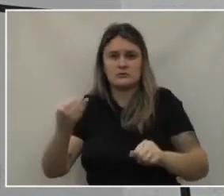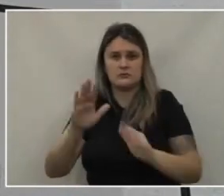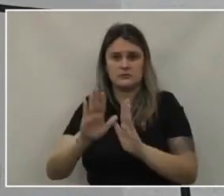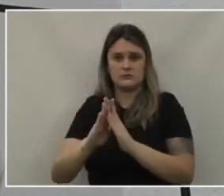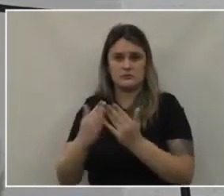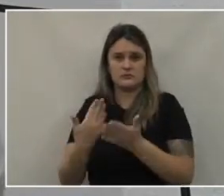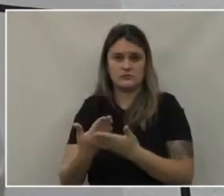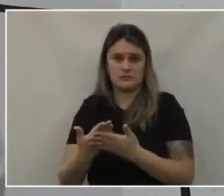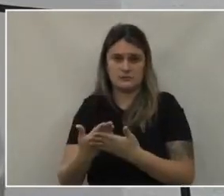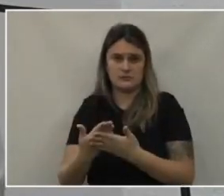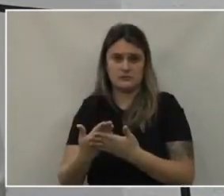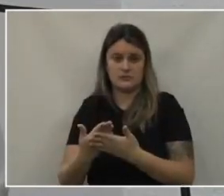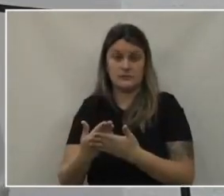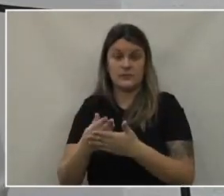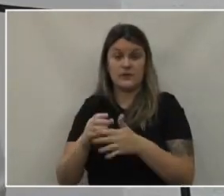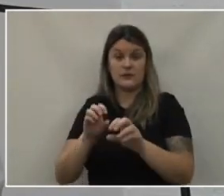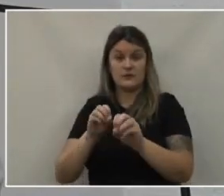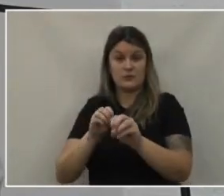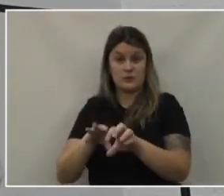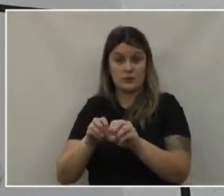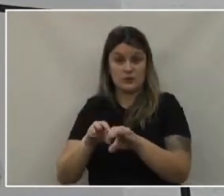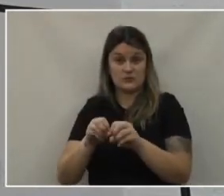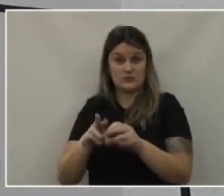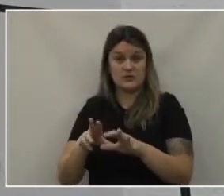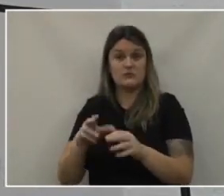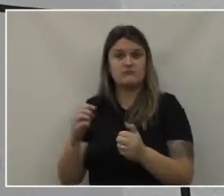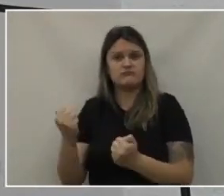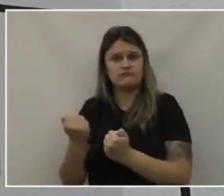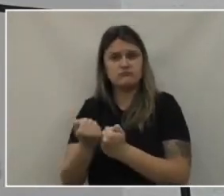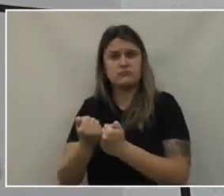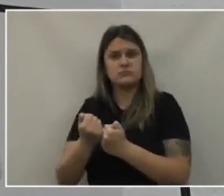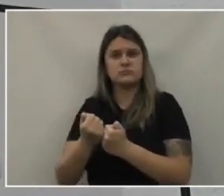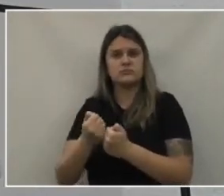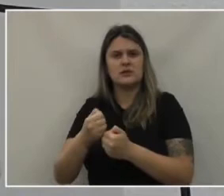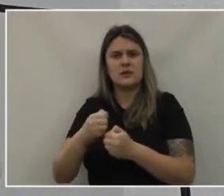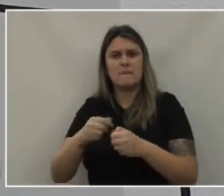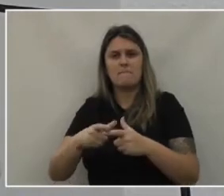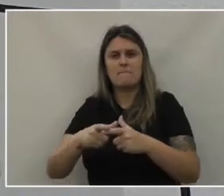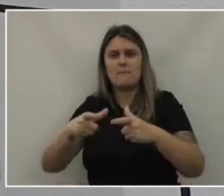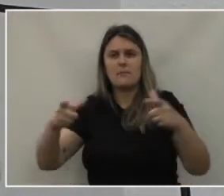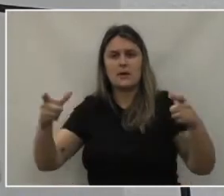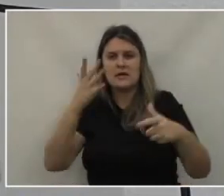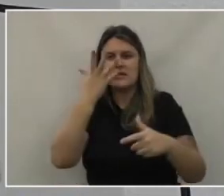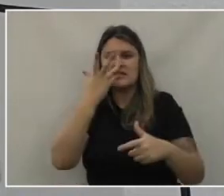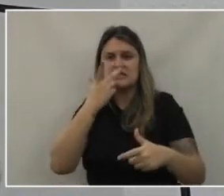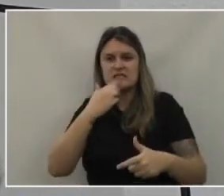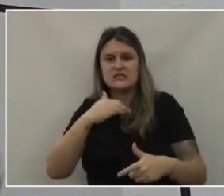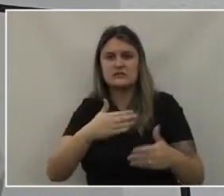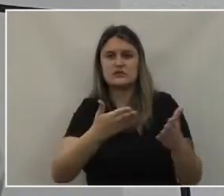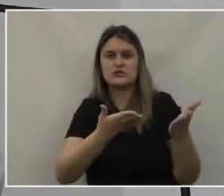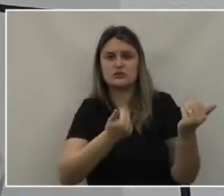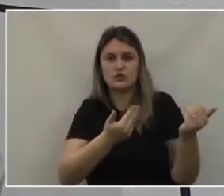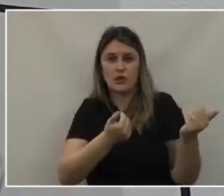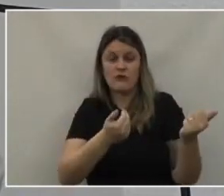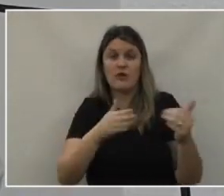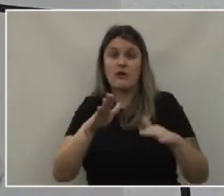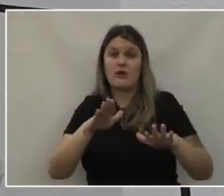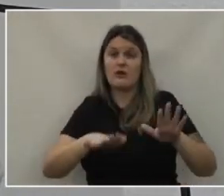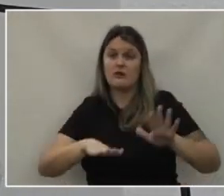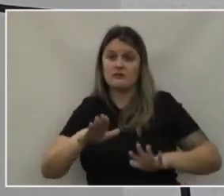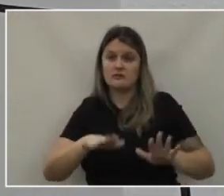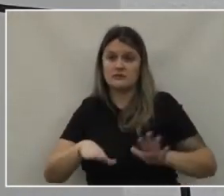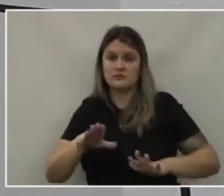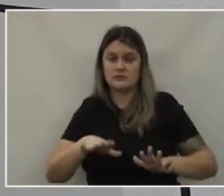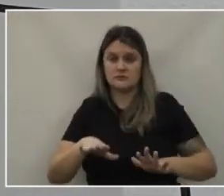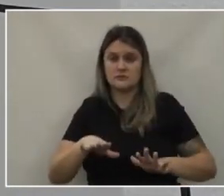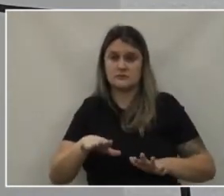escolas. Educação essa que contribui com a formação de milhares de crianças e jovens que, muitas